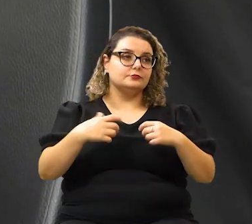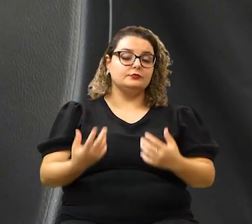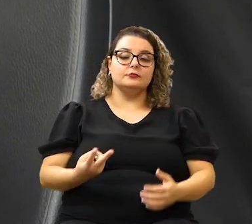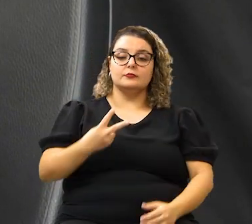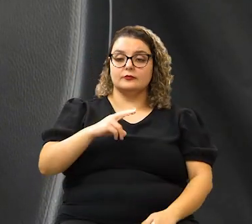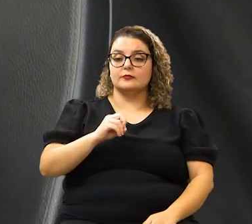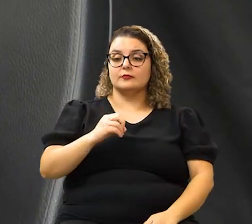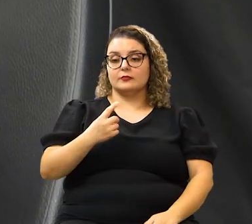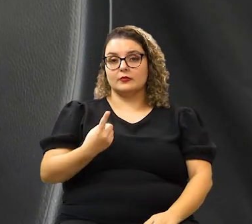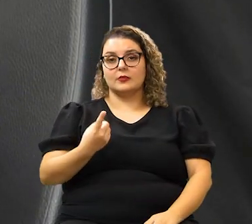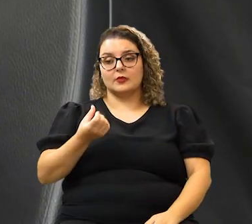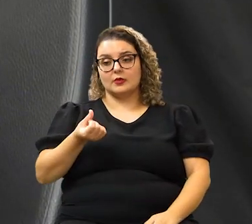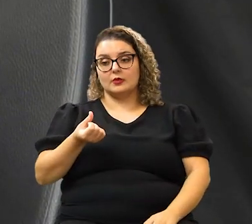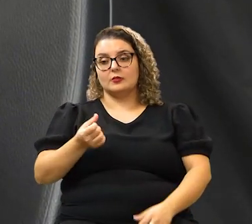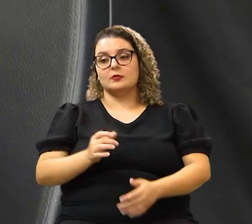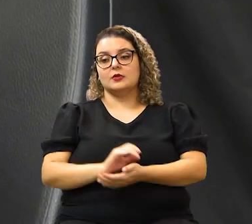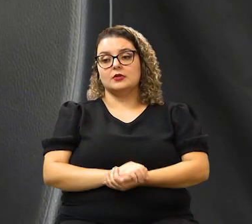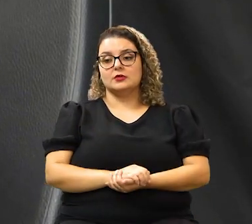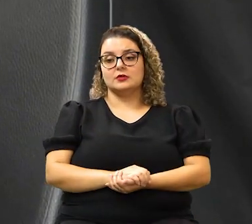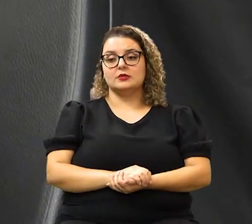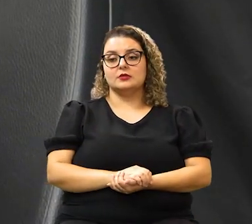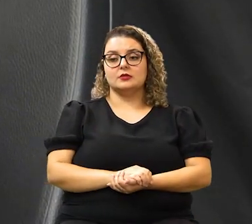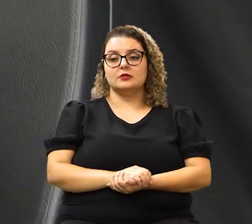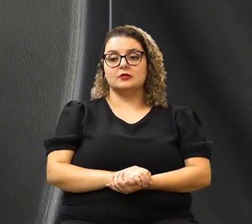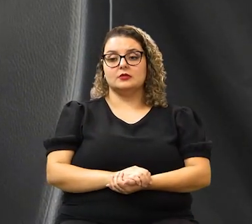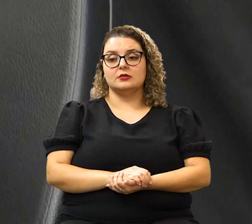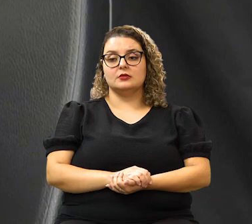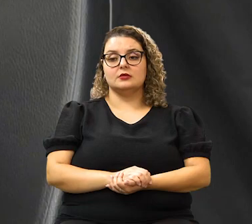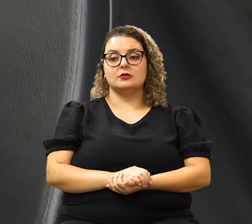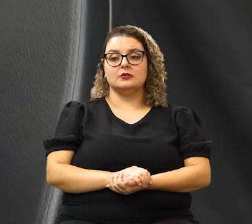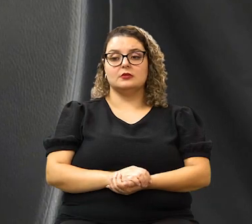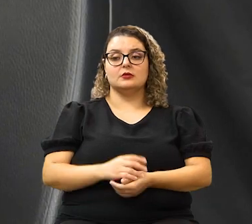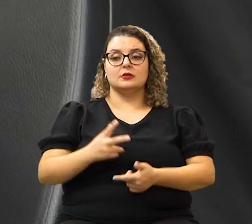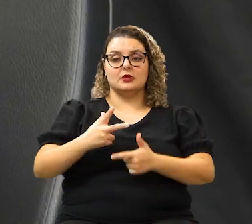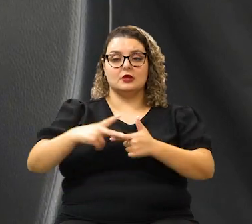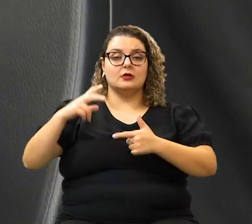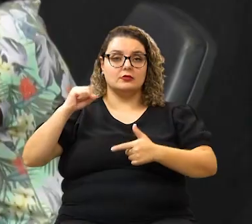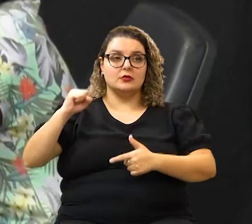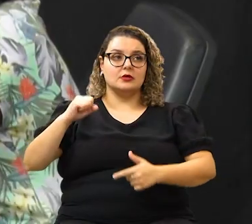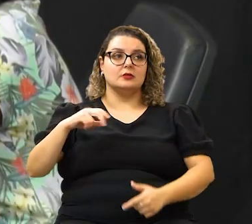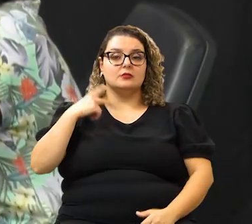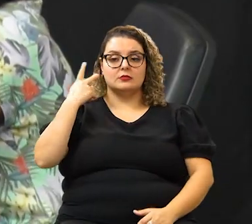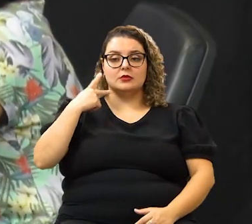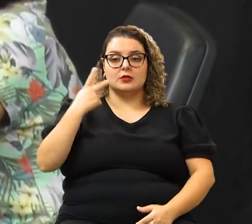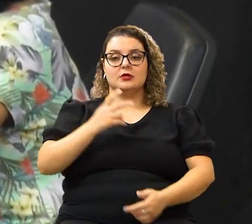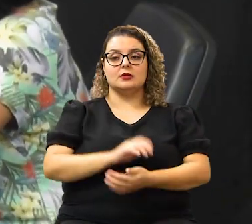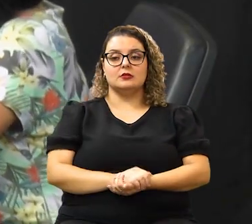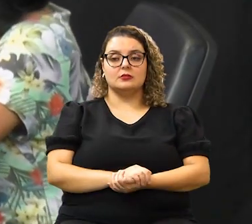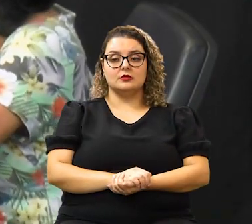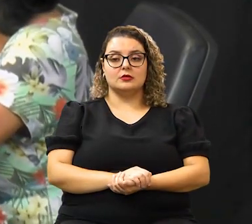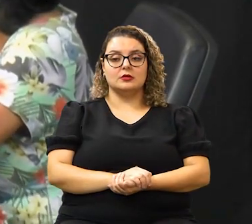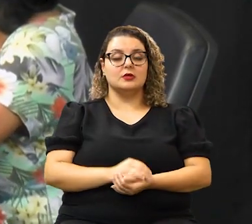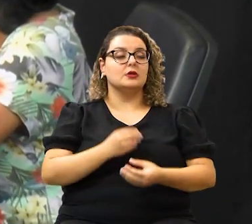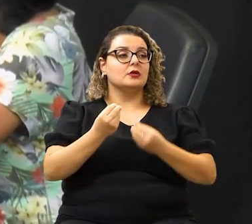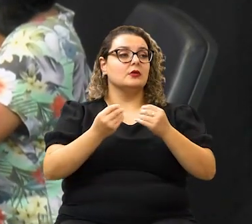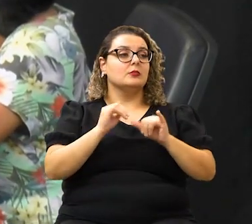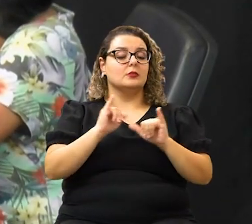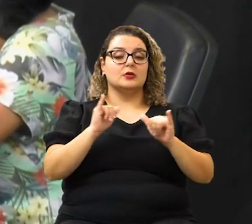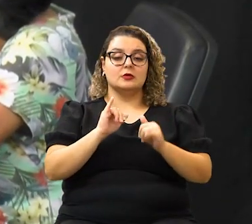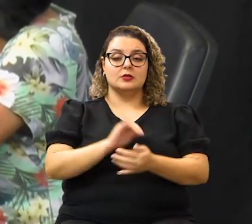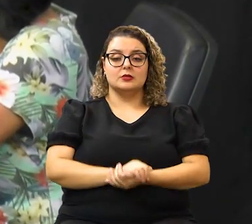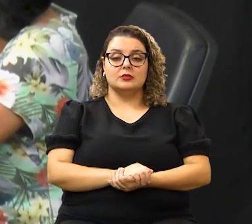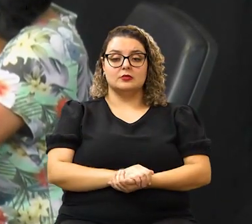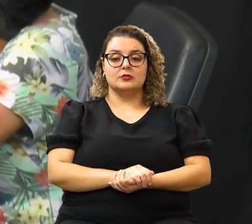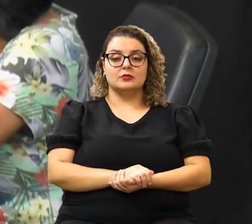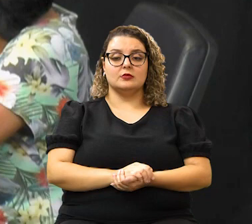sou eleita vereadora. E aí, como foi essa campanha? Por exemplo, você vem de uma trajetória, 3.000 e